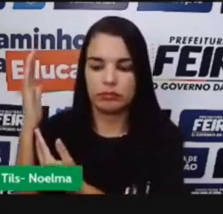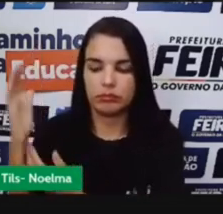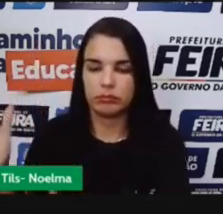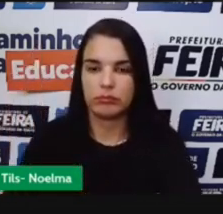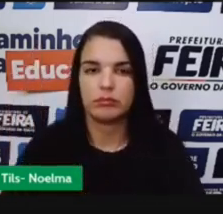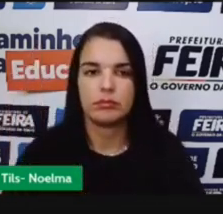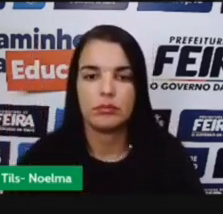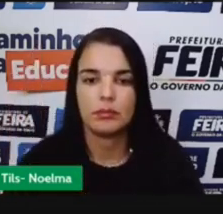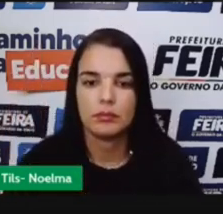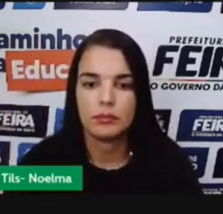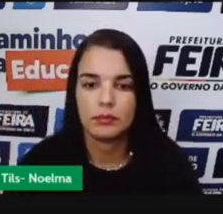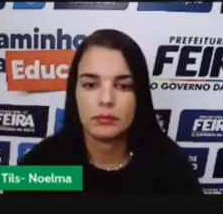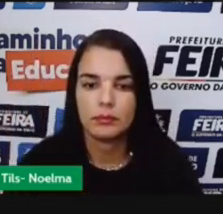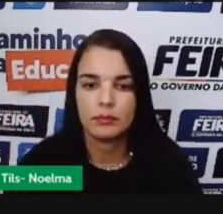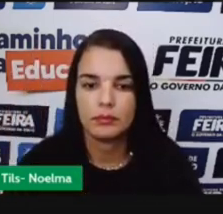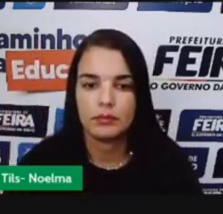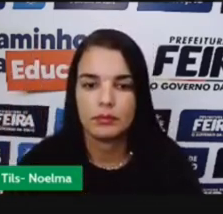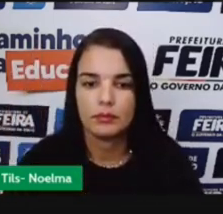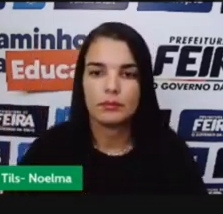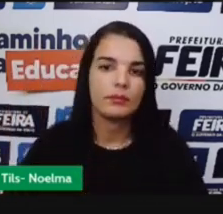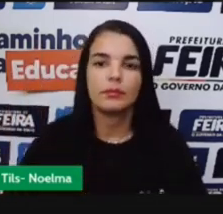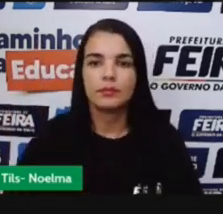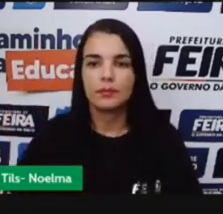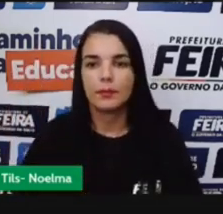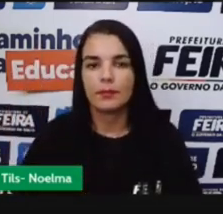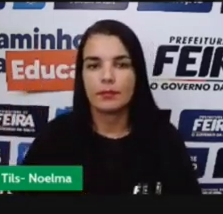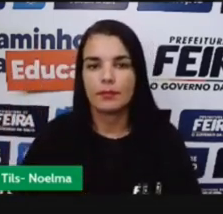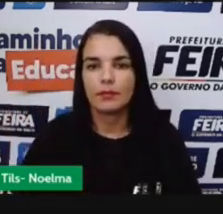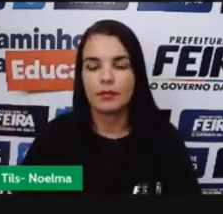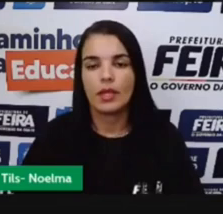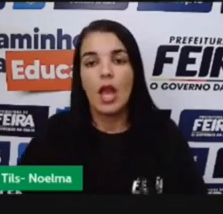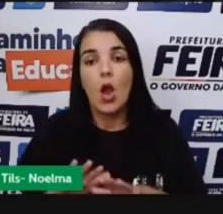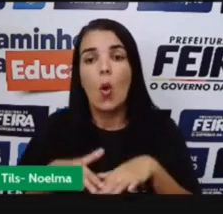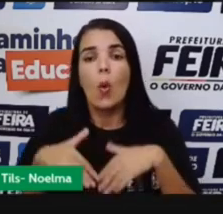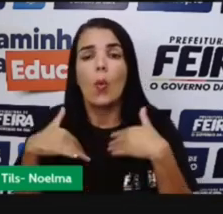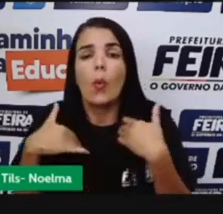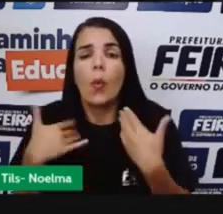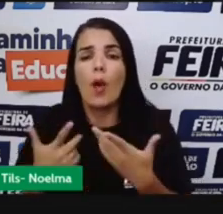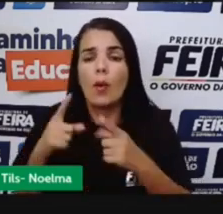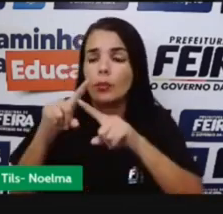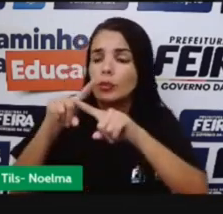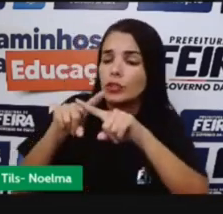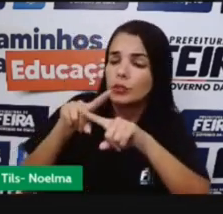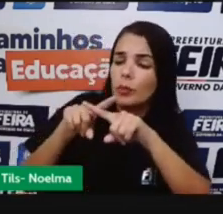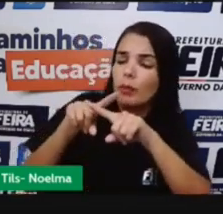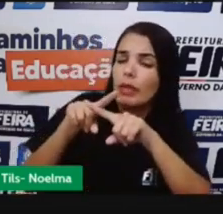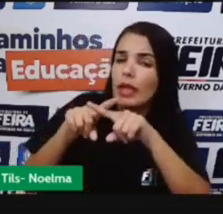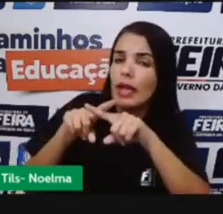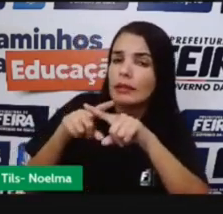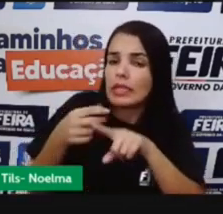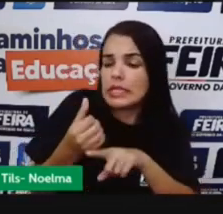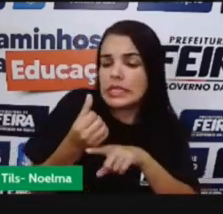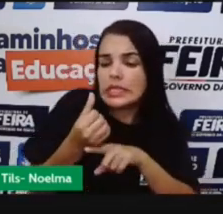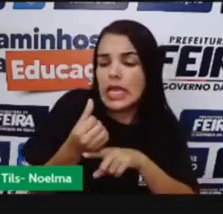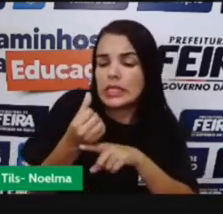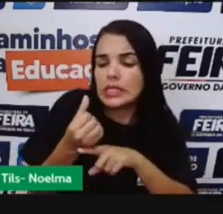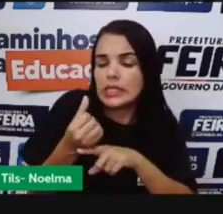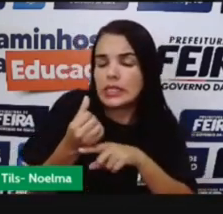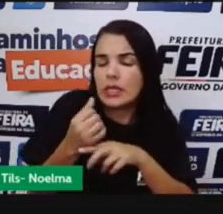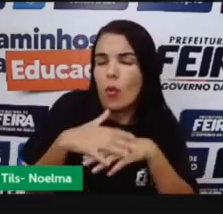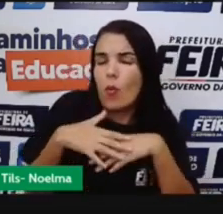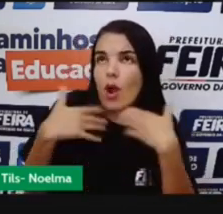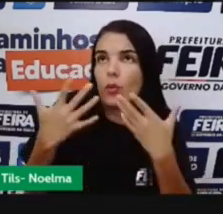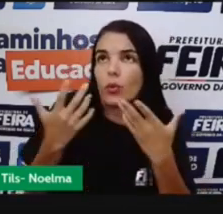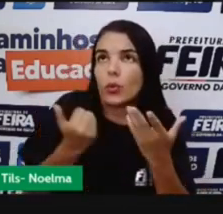divisor. 6 vezes que número daria 42? Se eu sei que 6 vezes 6